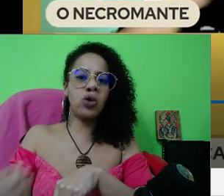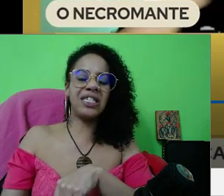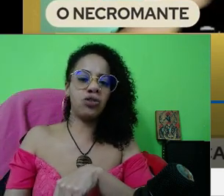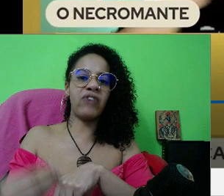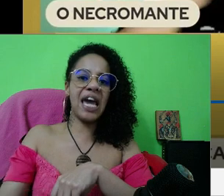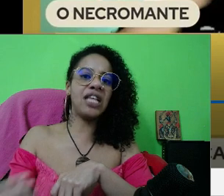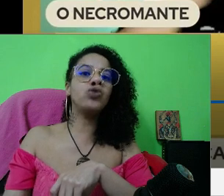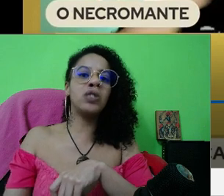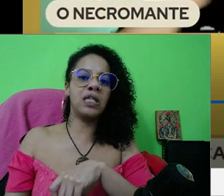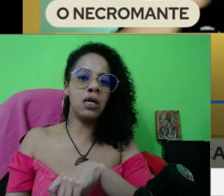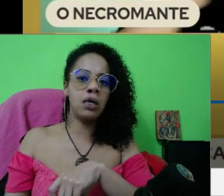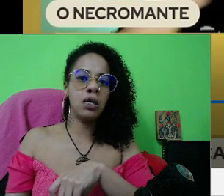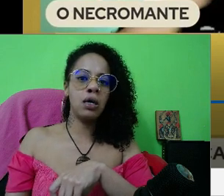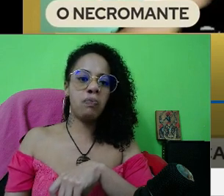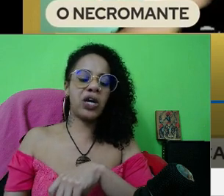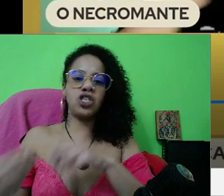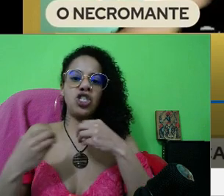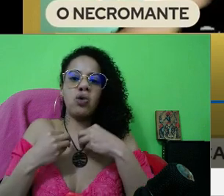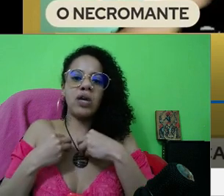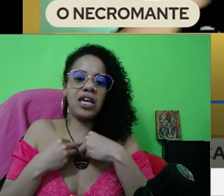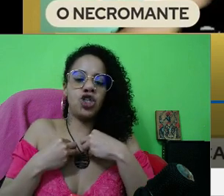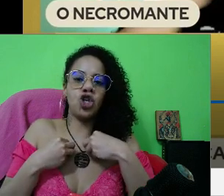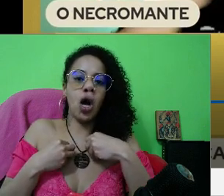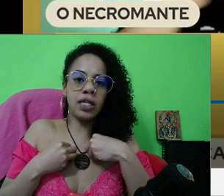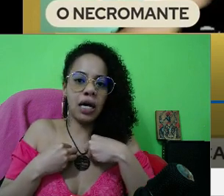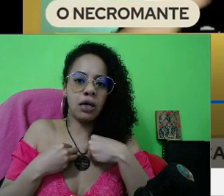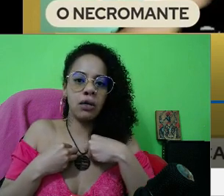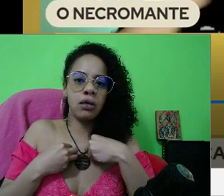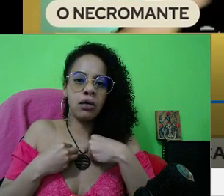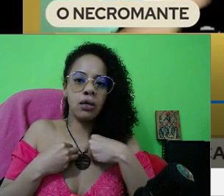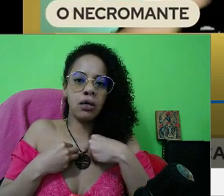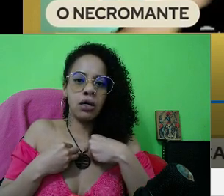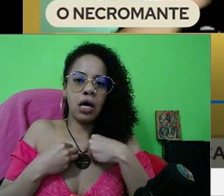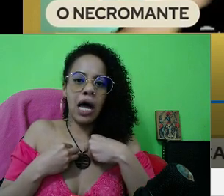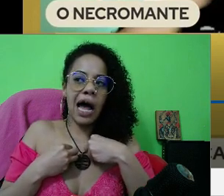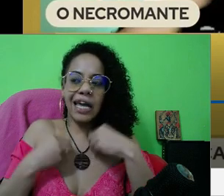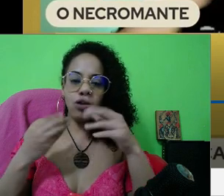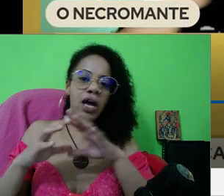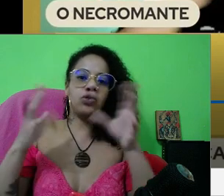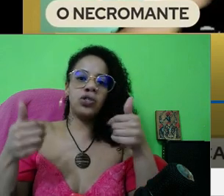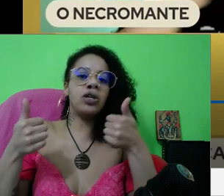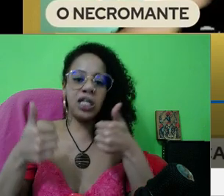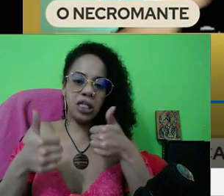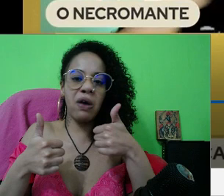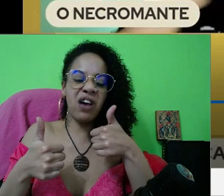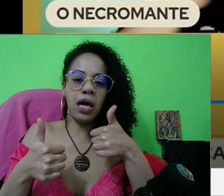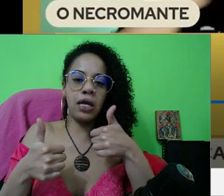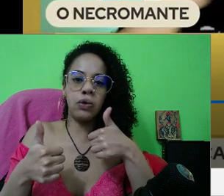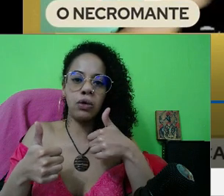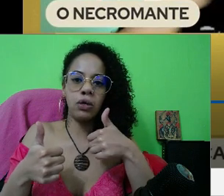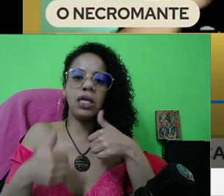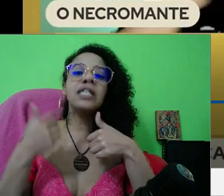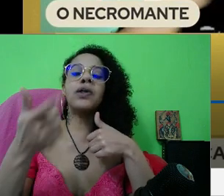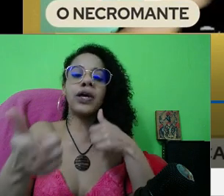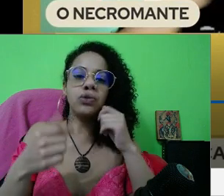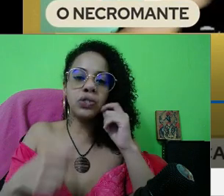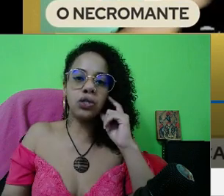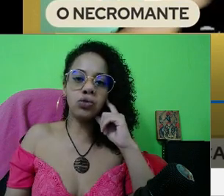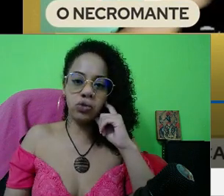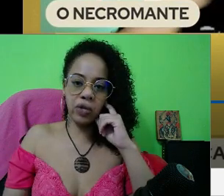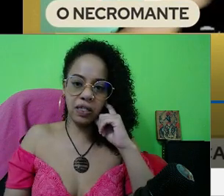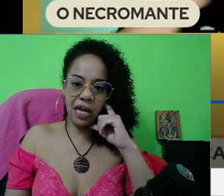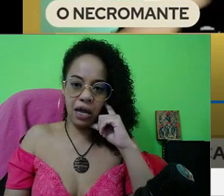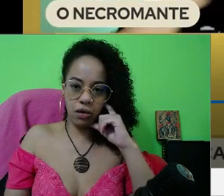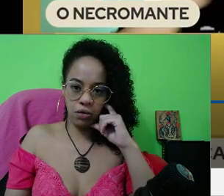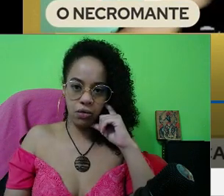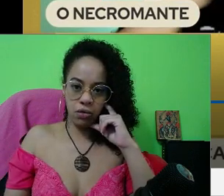fala de um monte de coisa e tu vai reduzir porque a gente é OK idiota aí o reducionismo é válido Esse é o